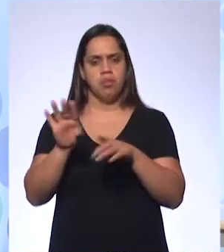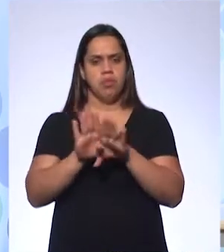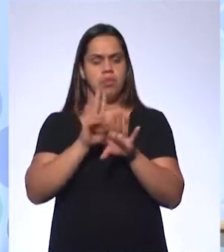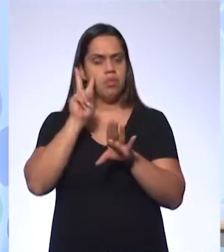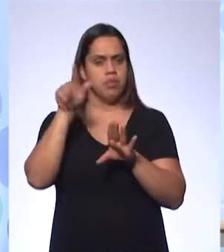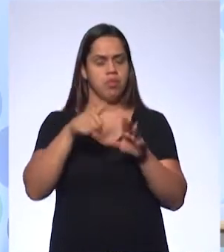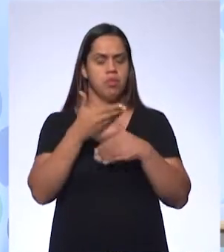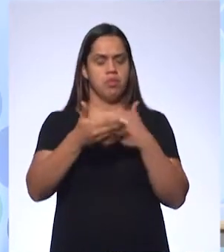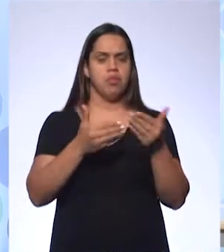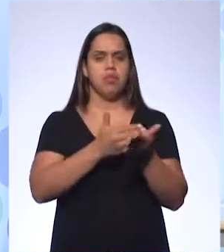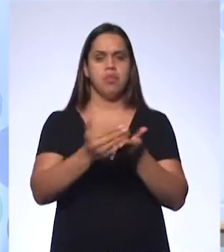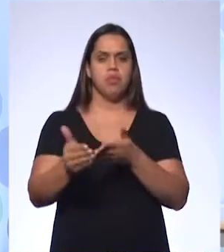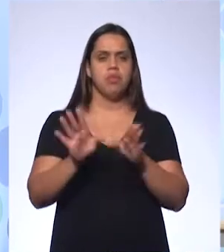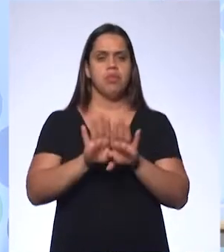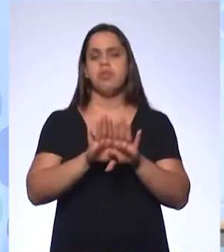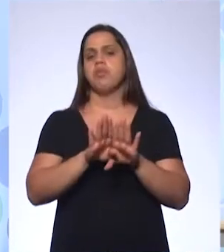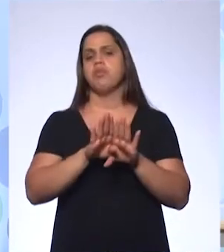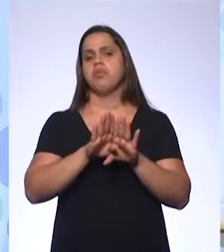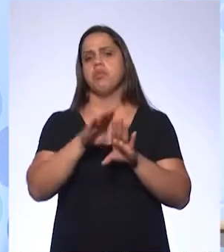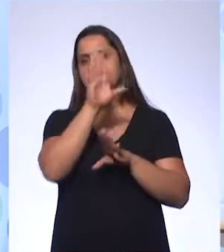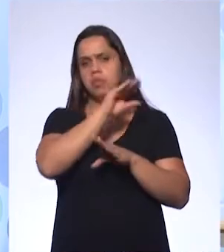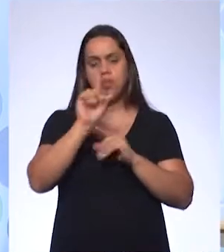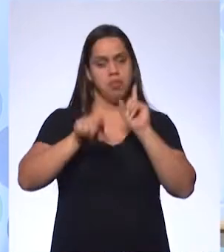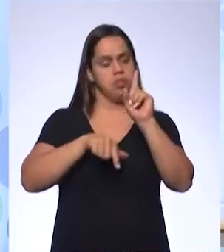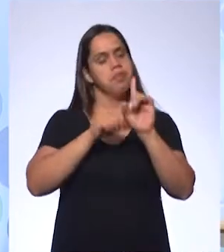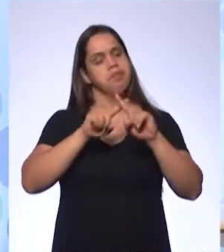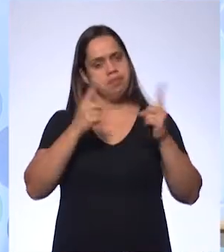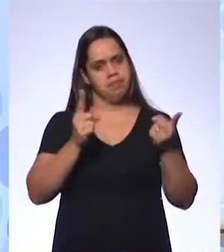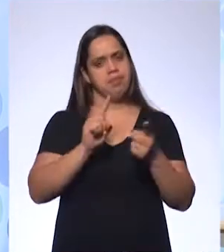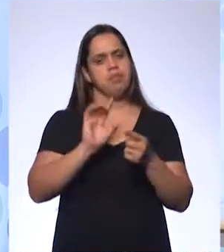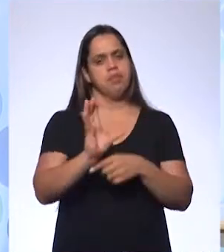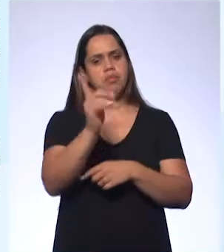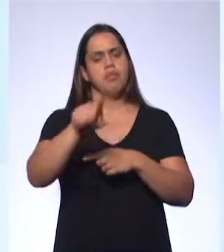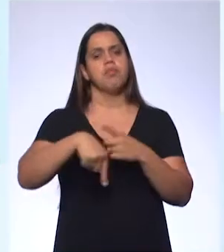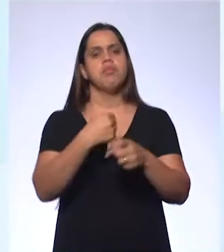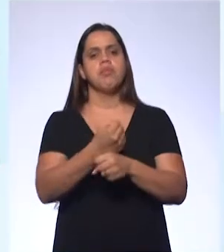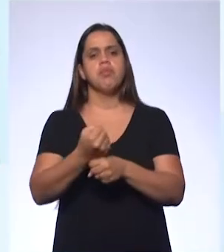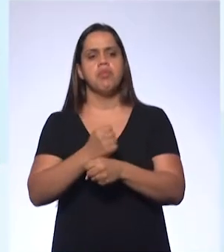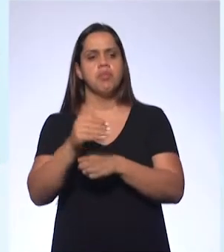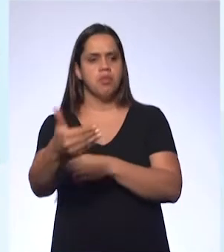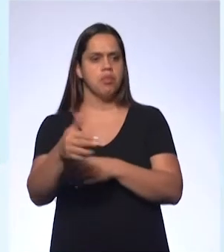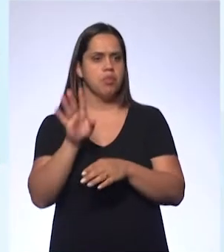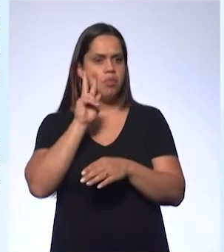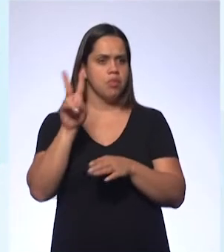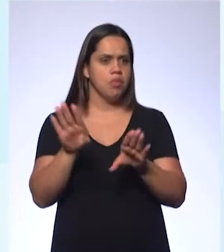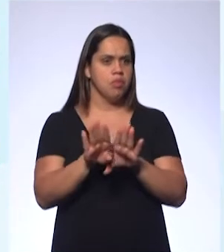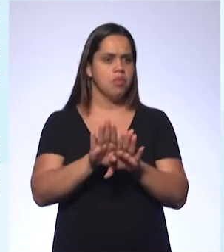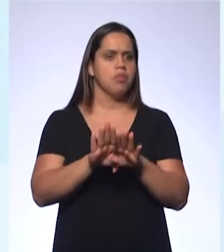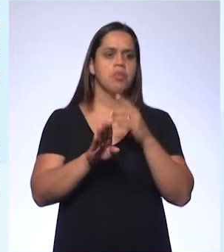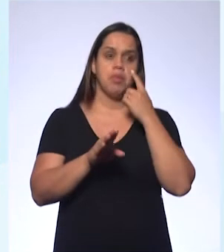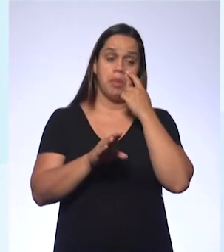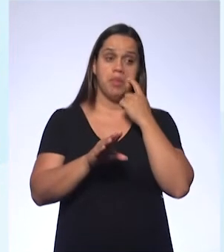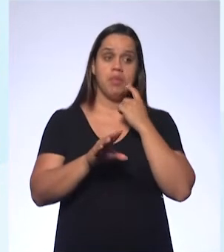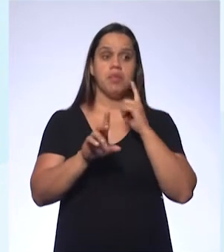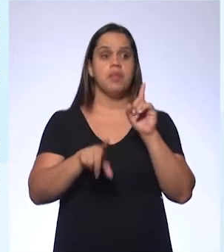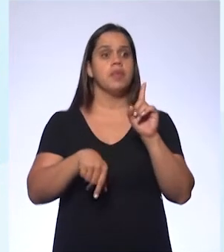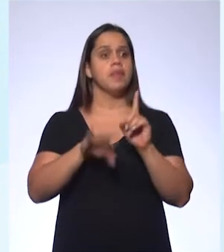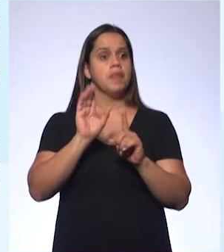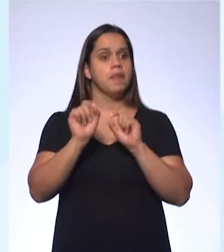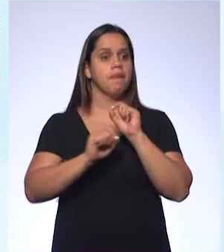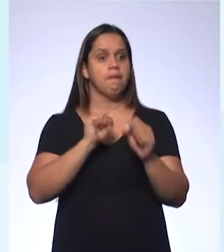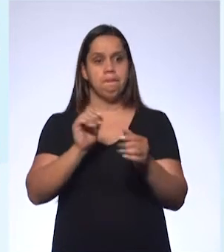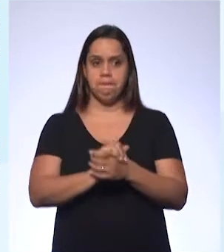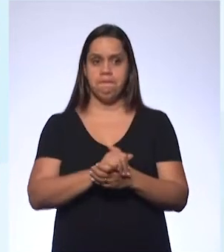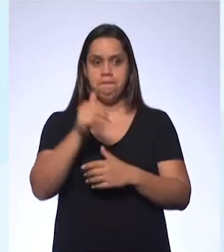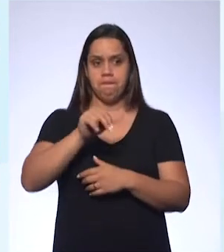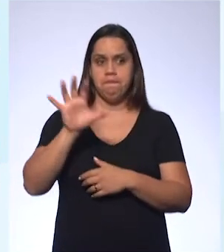tá? E isso, claro, né, alguns anos depois, tá bom? E favorece ainda mais o nacionalismo expresso nas suas obras, né? Então, ele